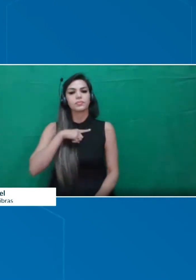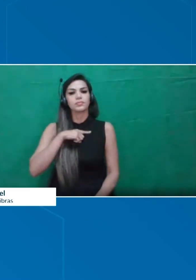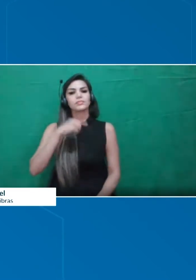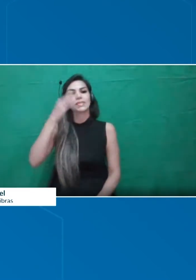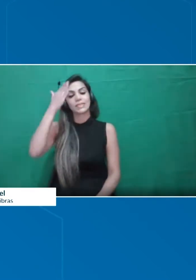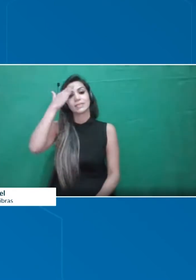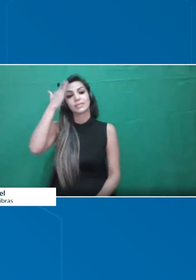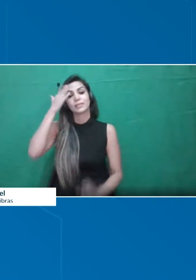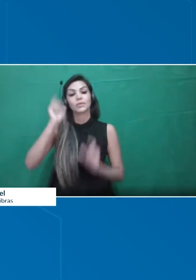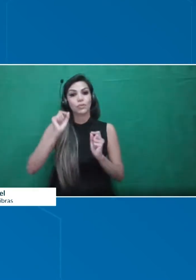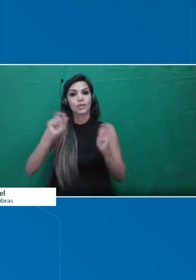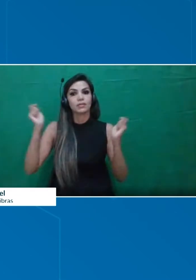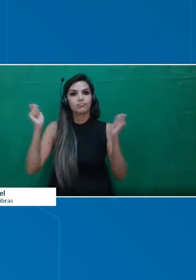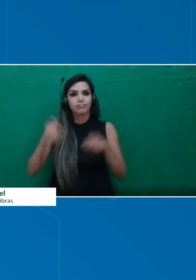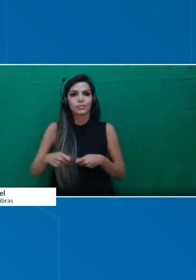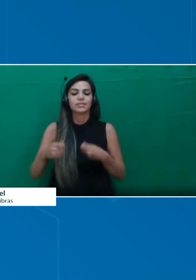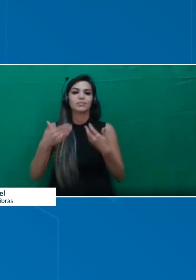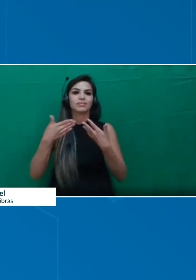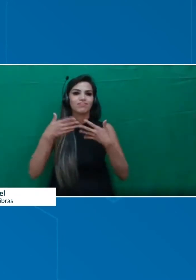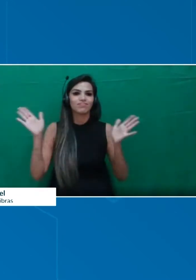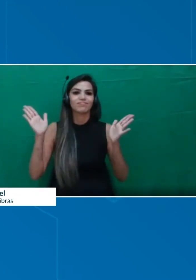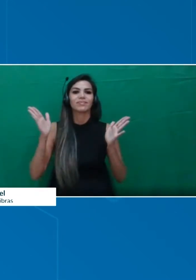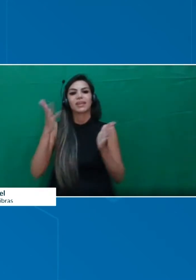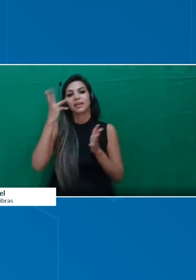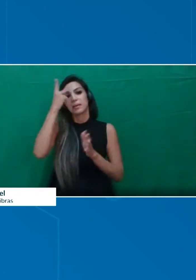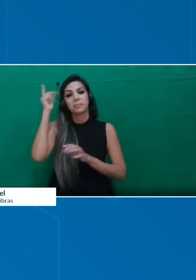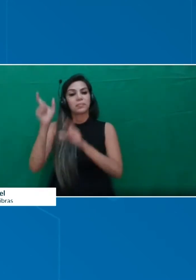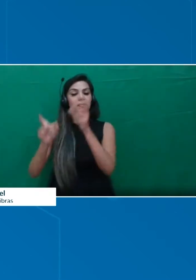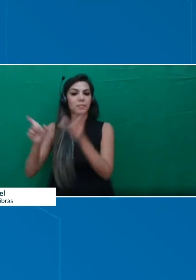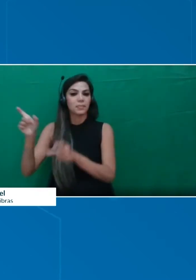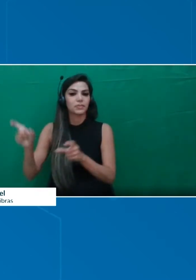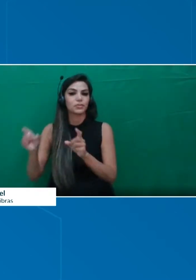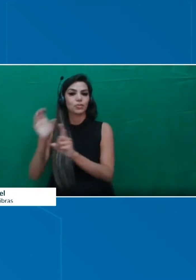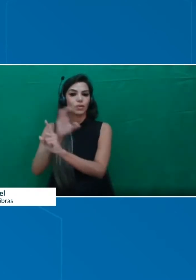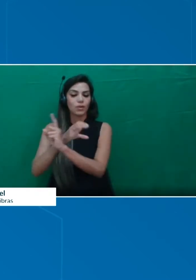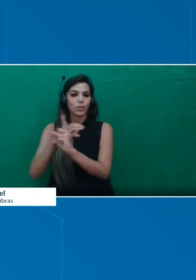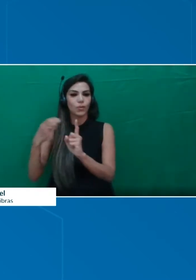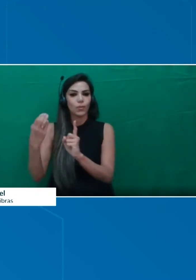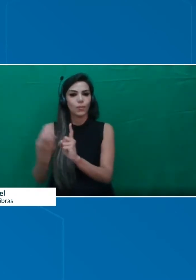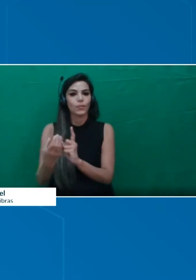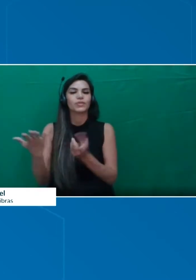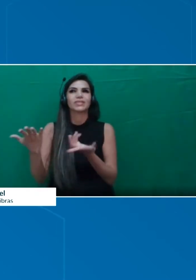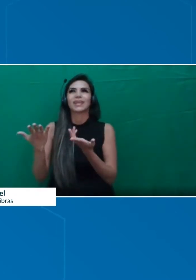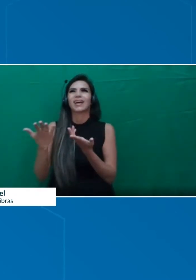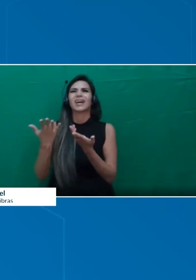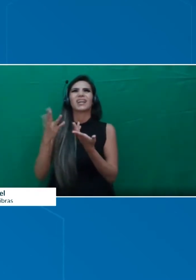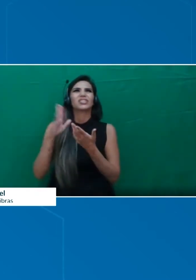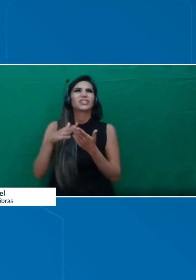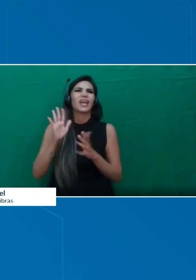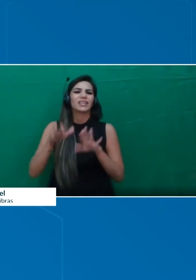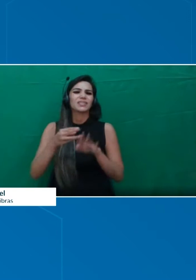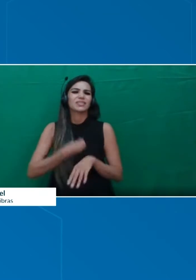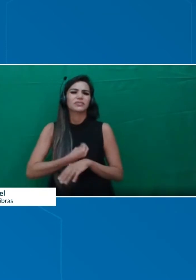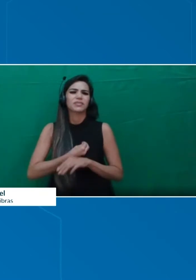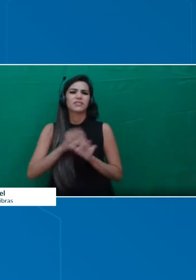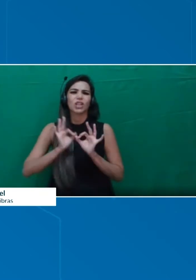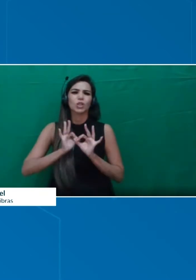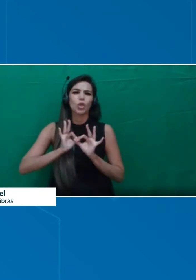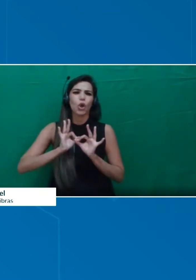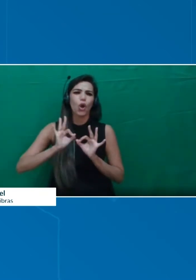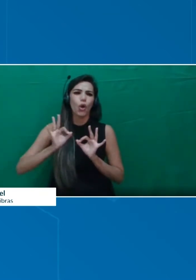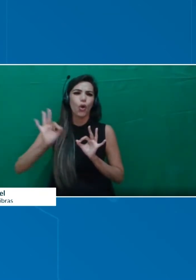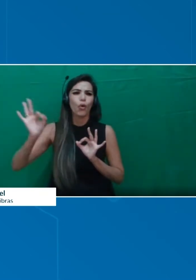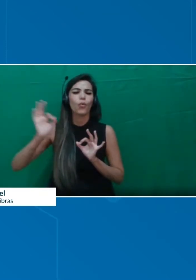a possibilidade de que aqueles sujeitos, aquela comunidade mais longínqua, né, que muito provavelmente não